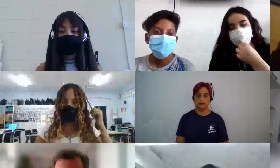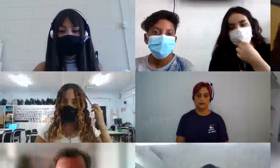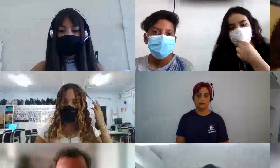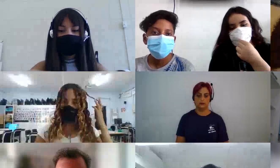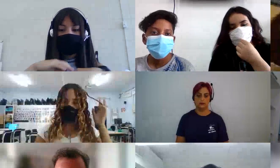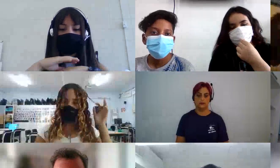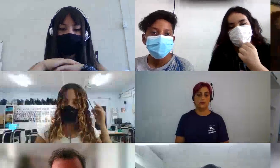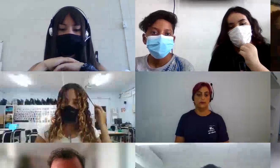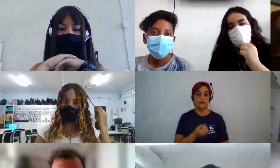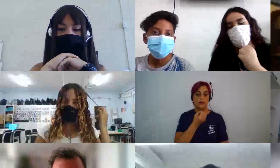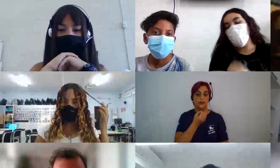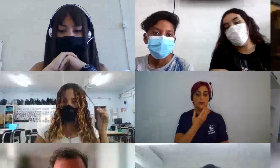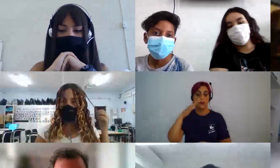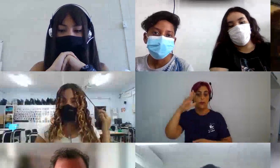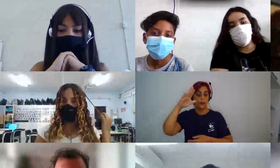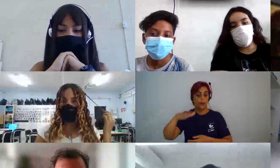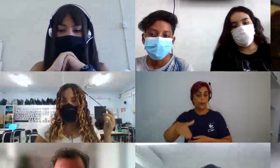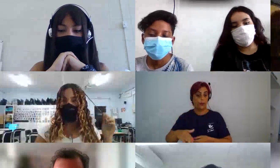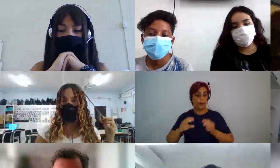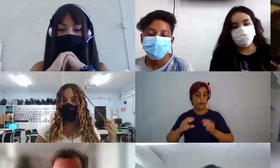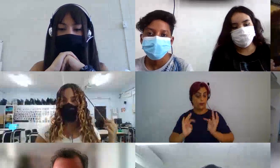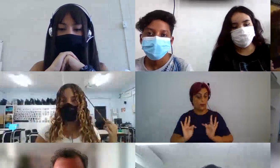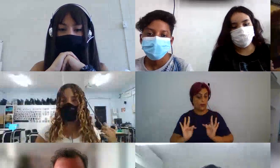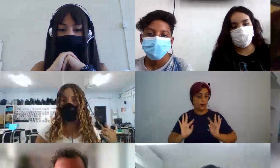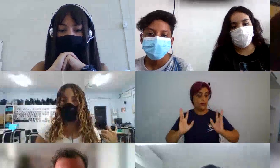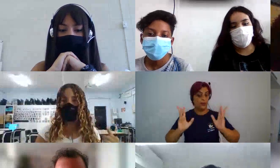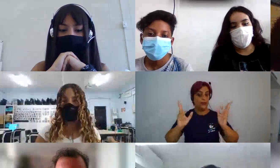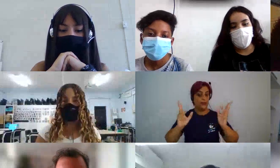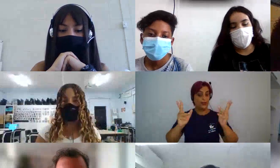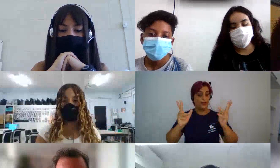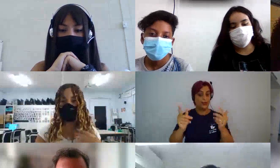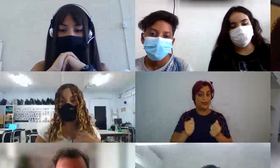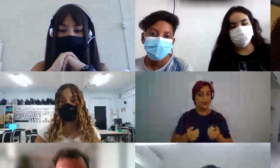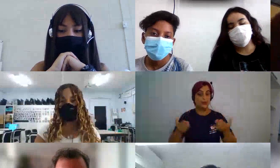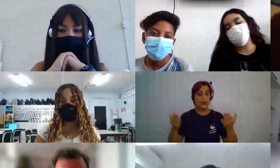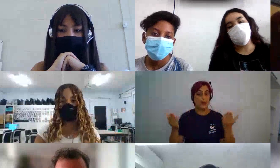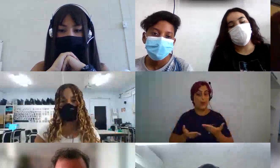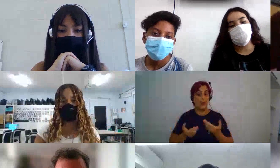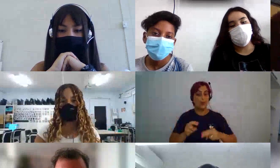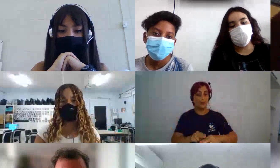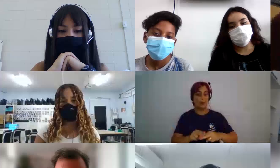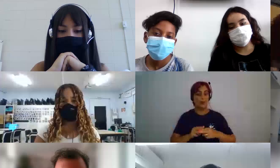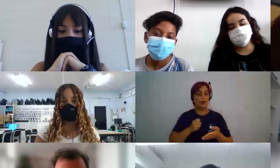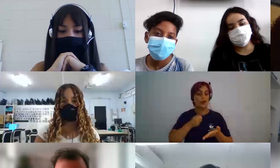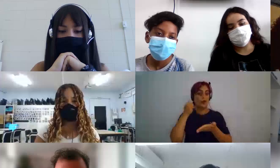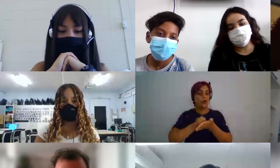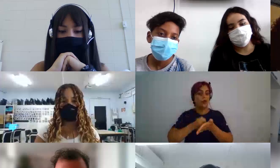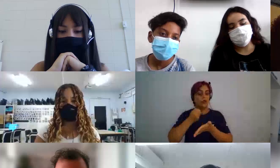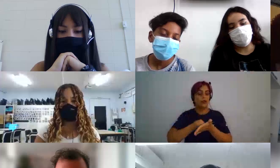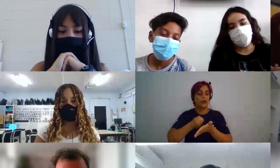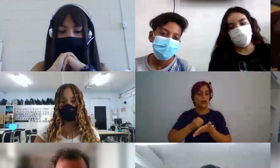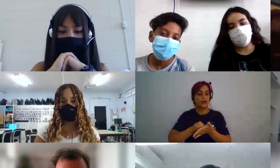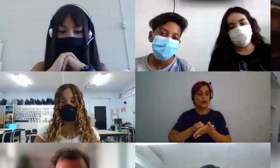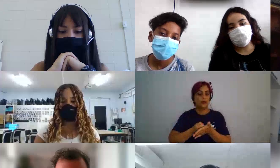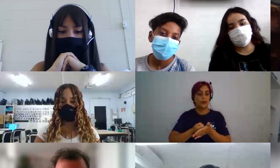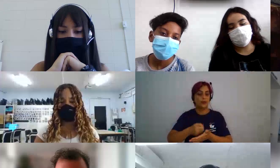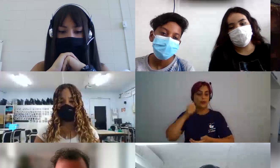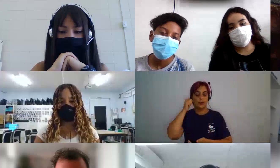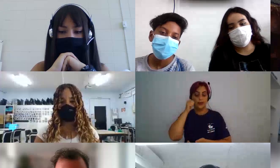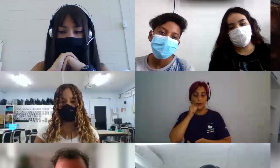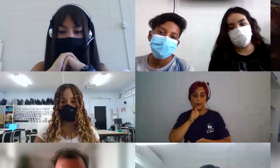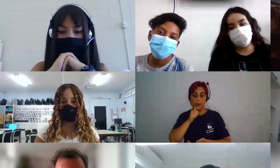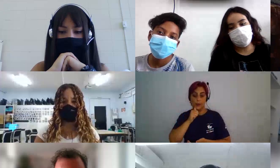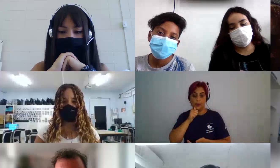Boa tarde a todos e todas. Em homenagem à luta e às conquistas das mulheres, a Coordenadoria